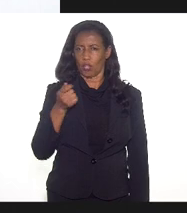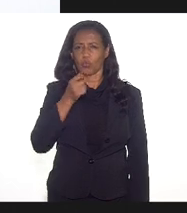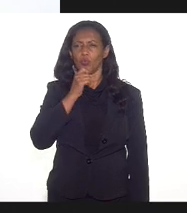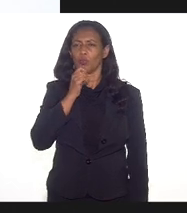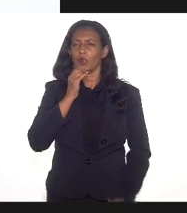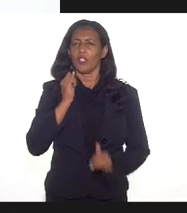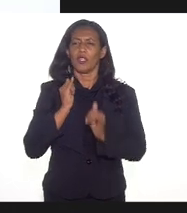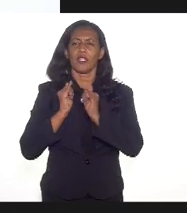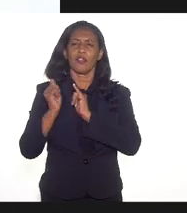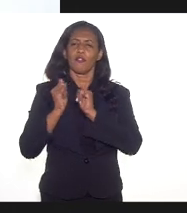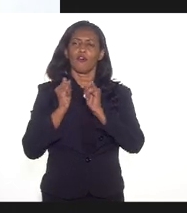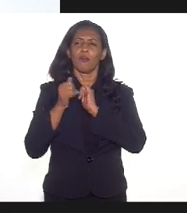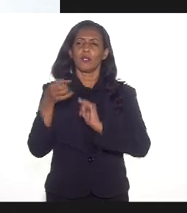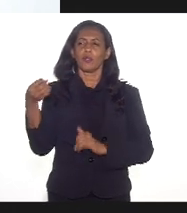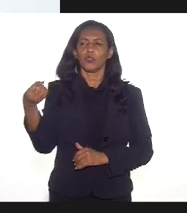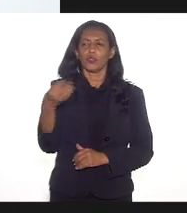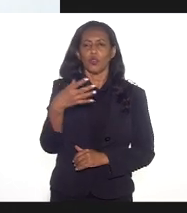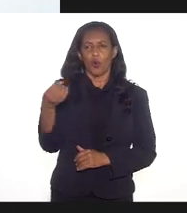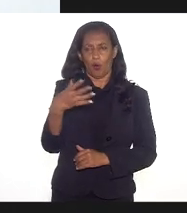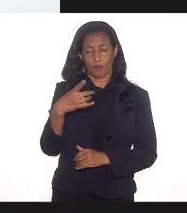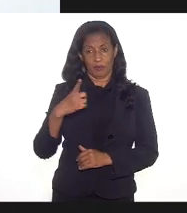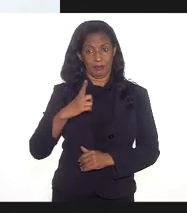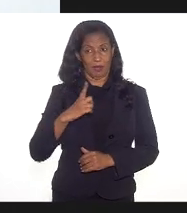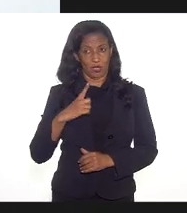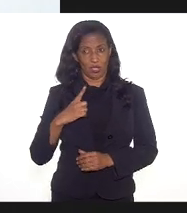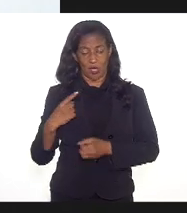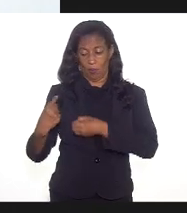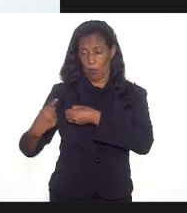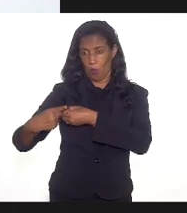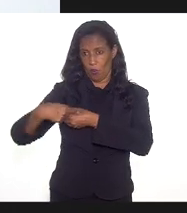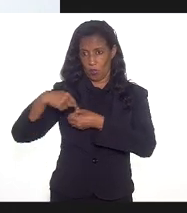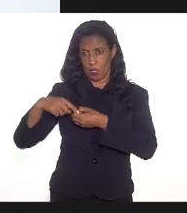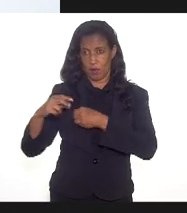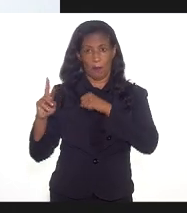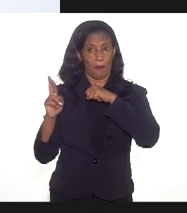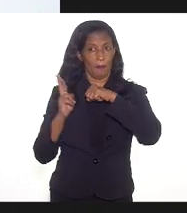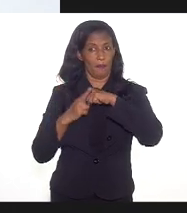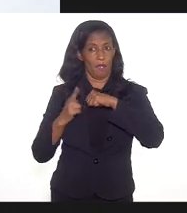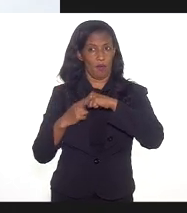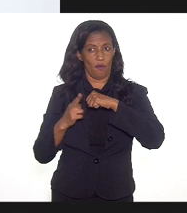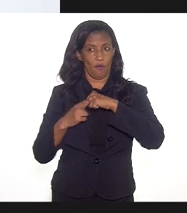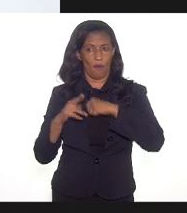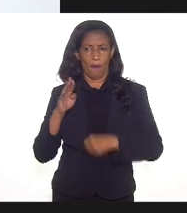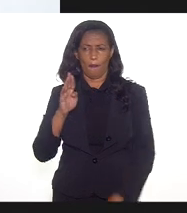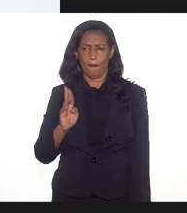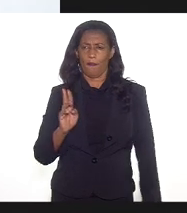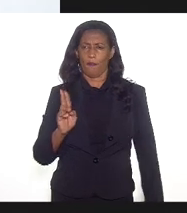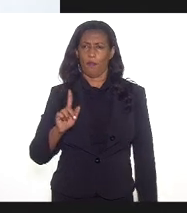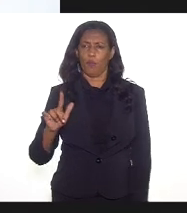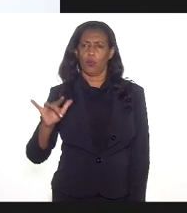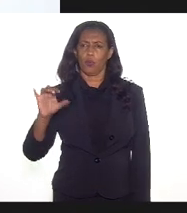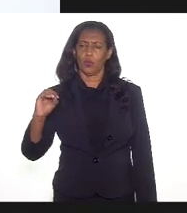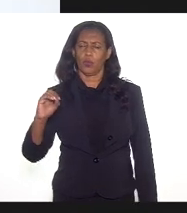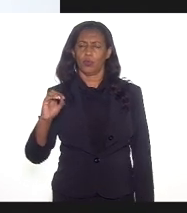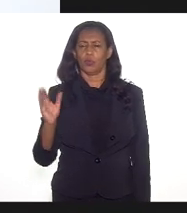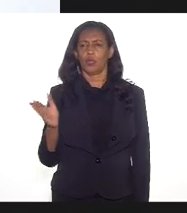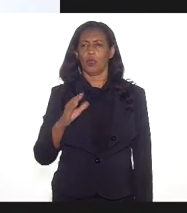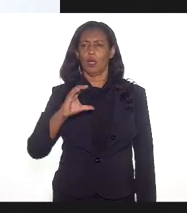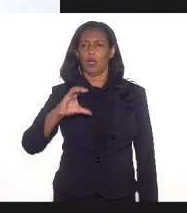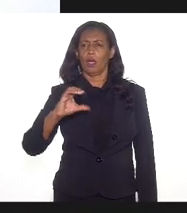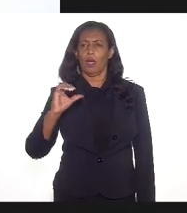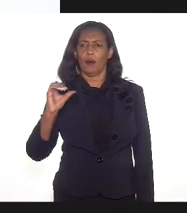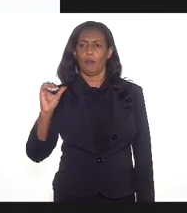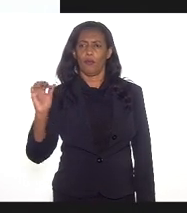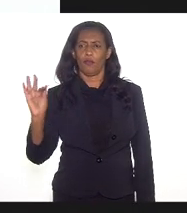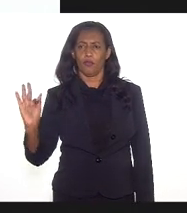atualizadas, destacamos os municípios de Belford Roxo, Búzios, Cabo Frio,